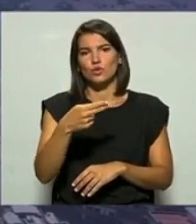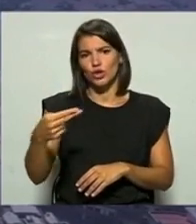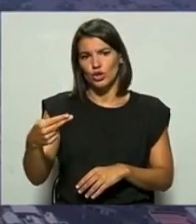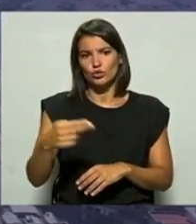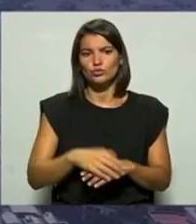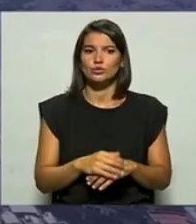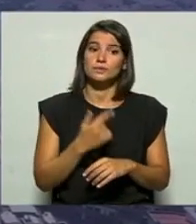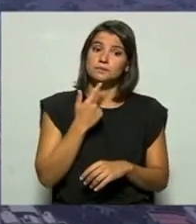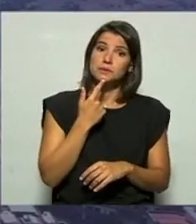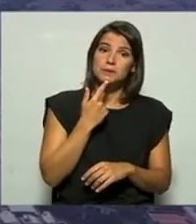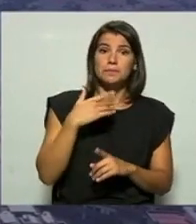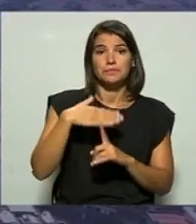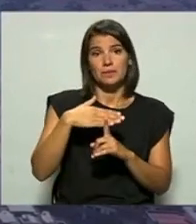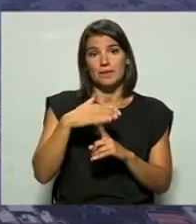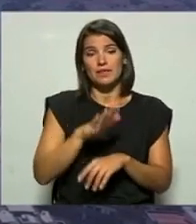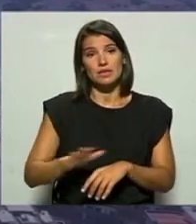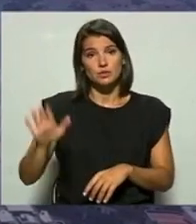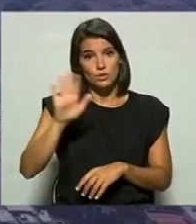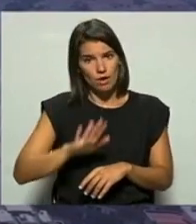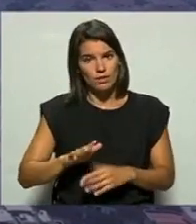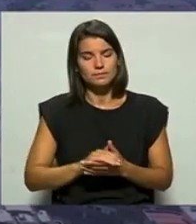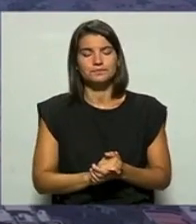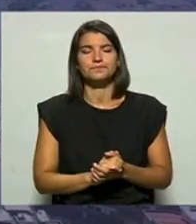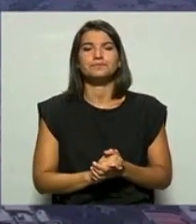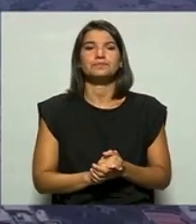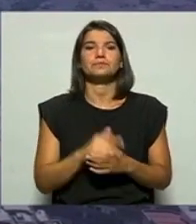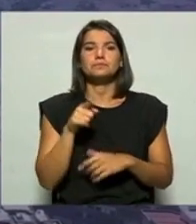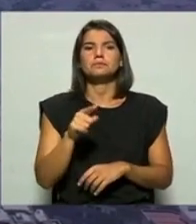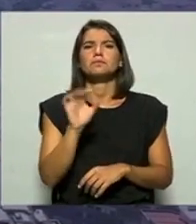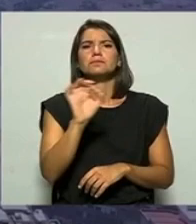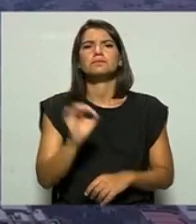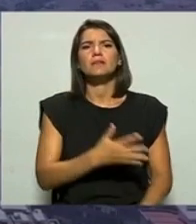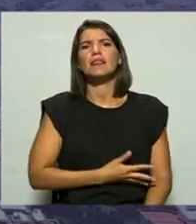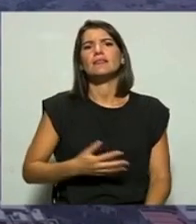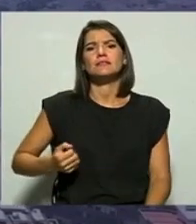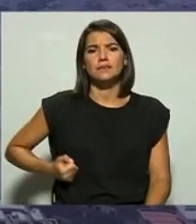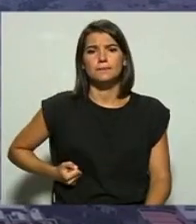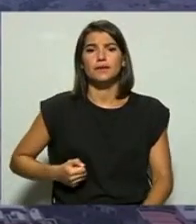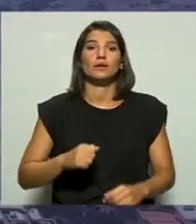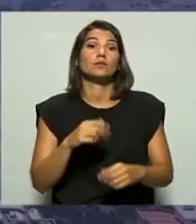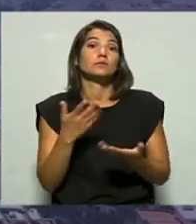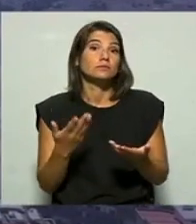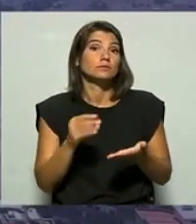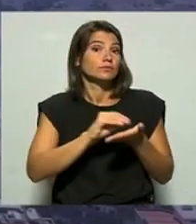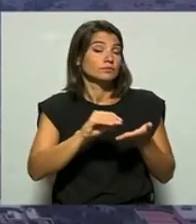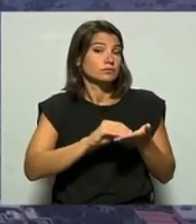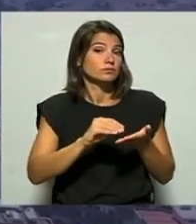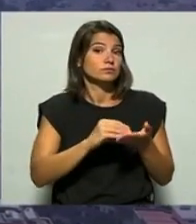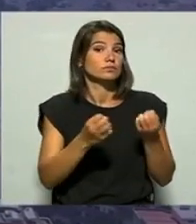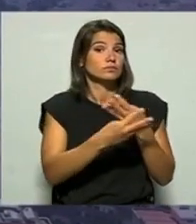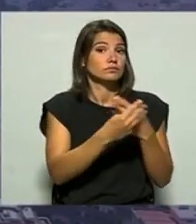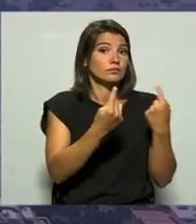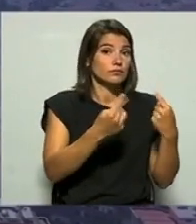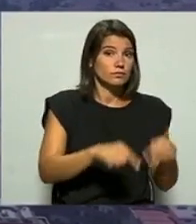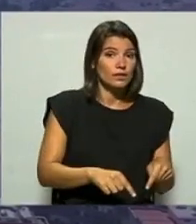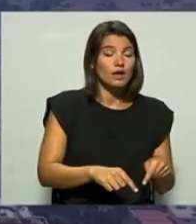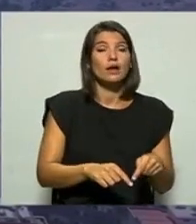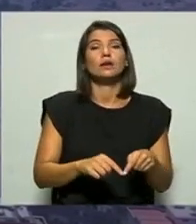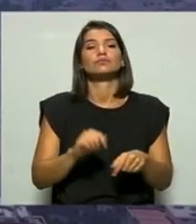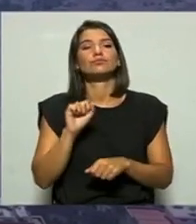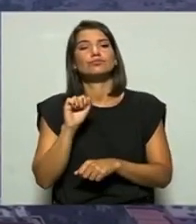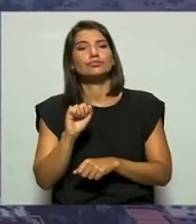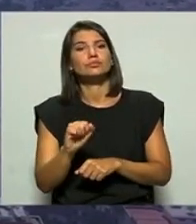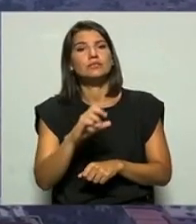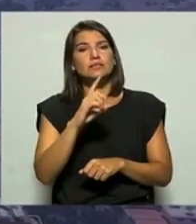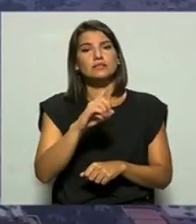um pouco aquém da Média Nacional a taxa de desemprego tendo em conta os inscritos no instituto de emprego e formação profissional